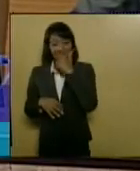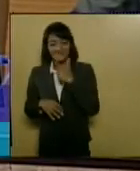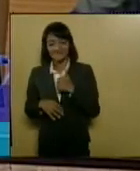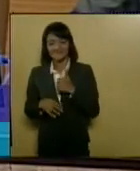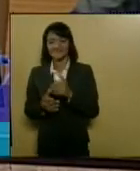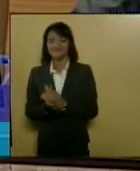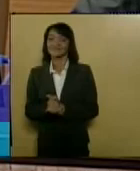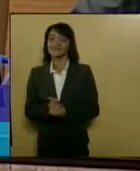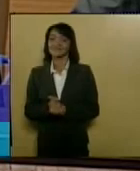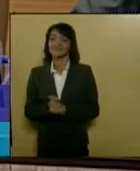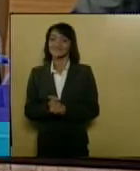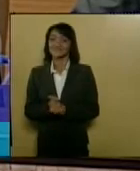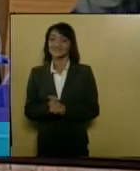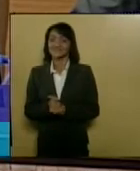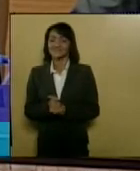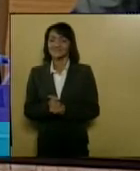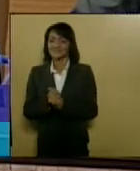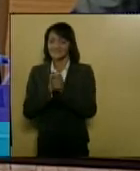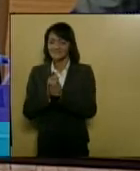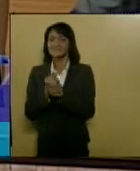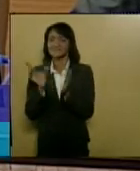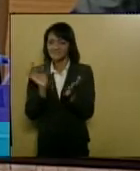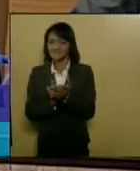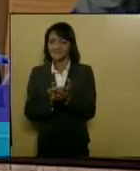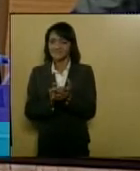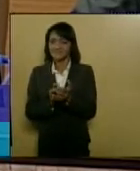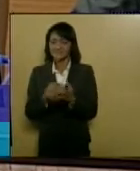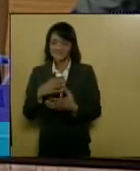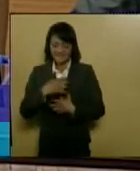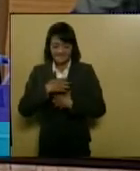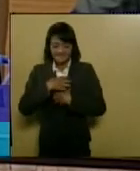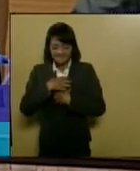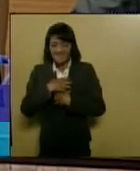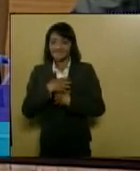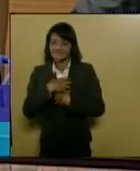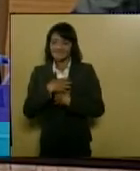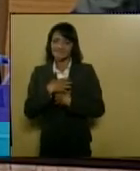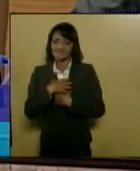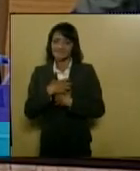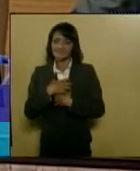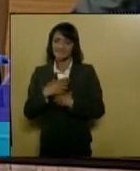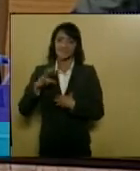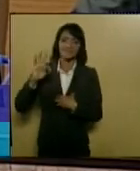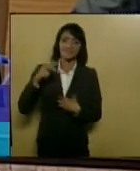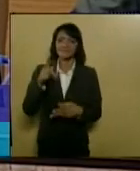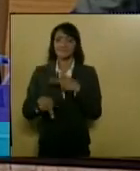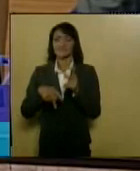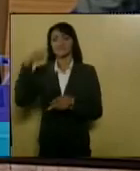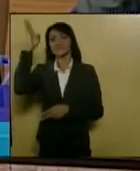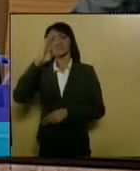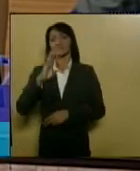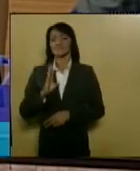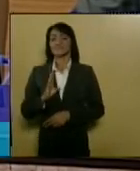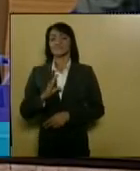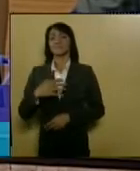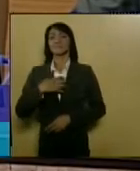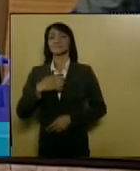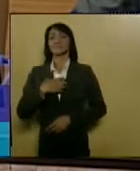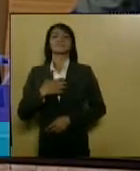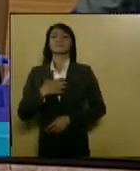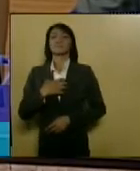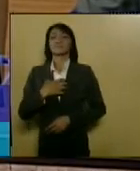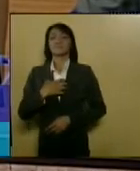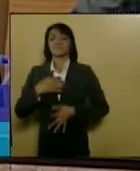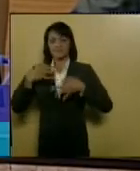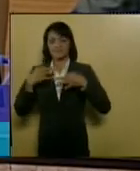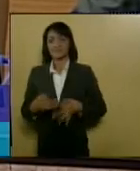homenagem de coração, que eu acho que é o sentimento de todos os brasileiros, de todos os sergipanos que sentem pelo o que